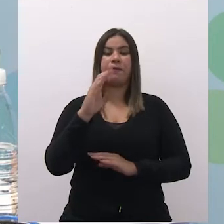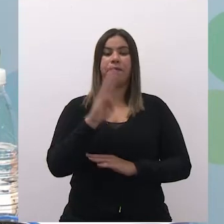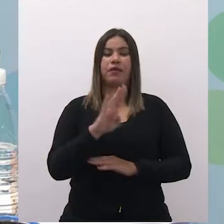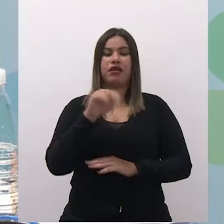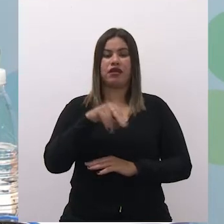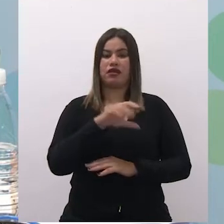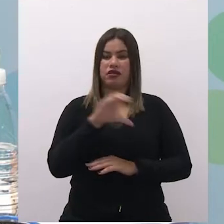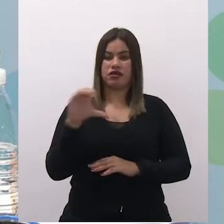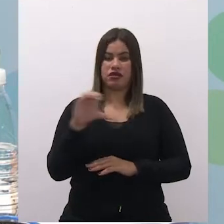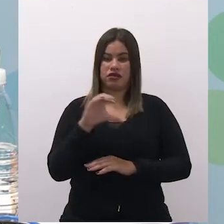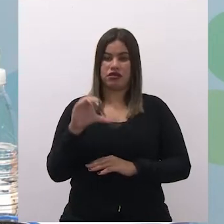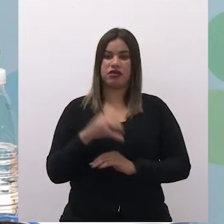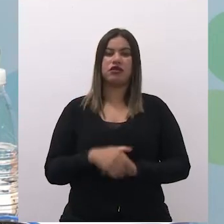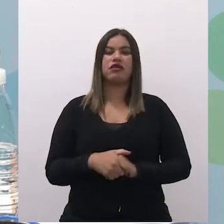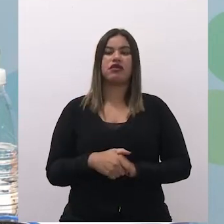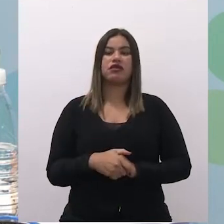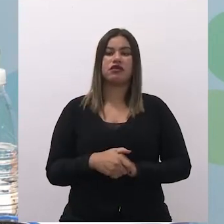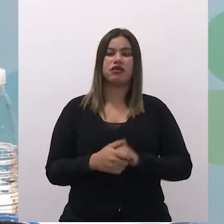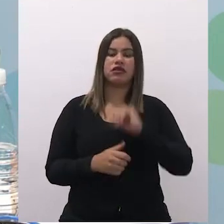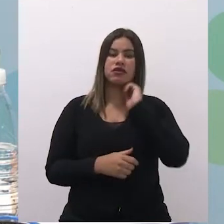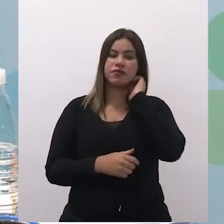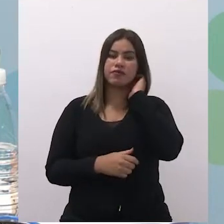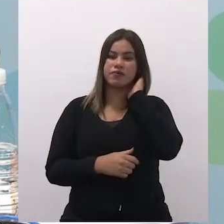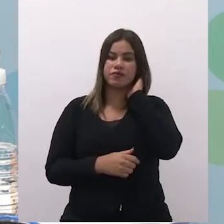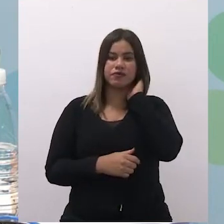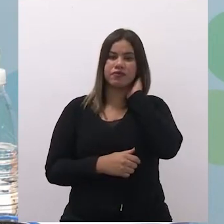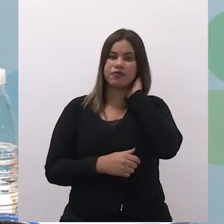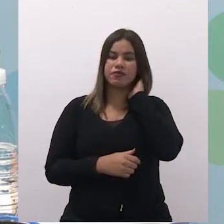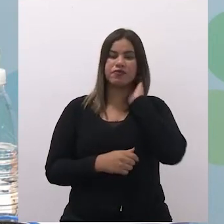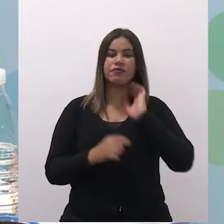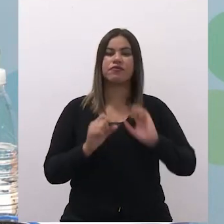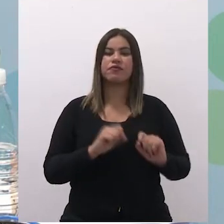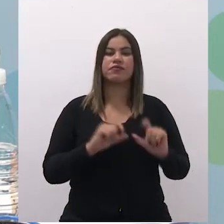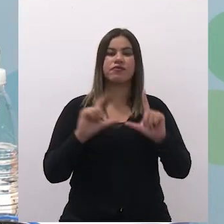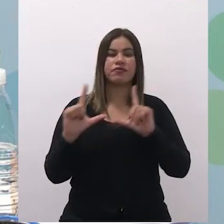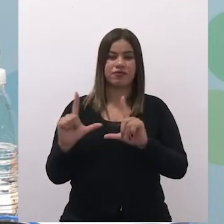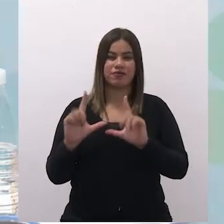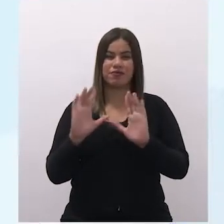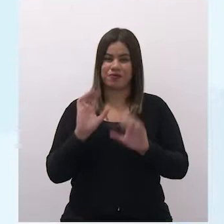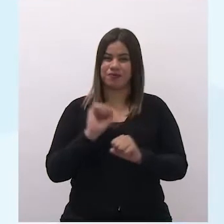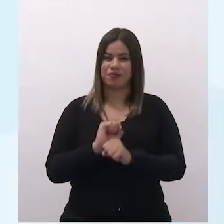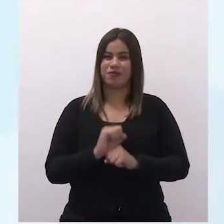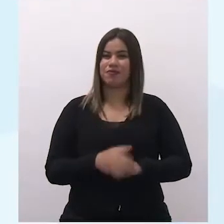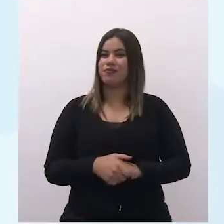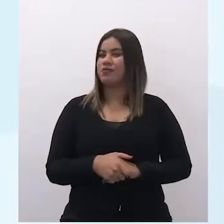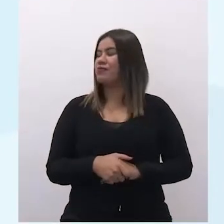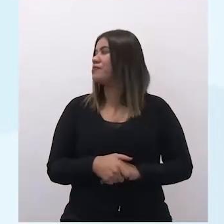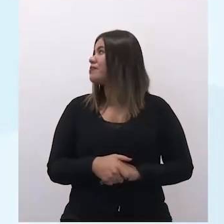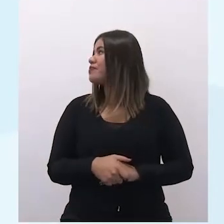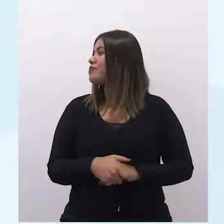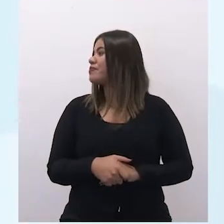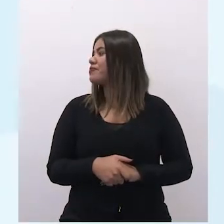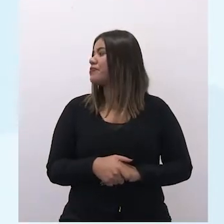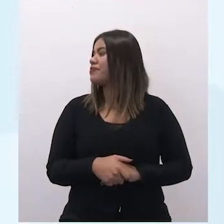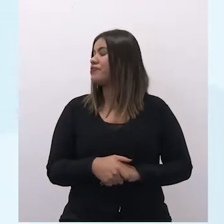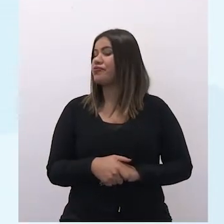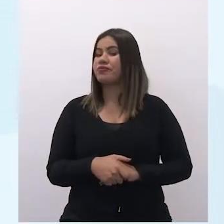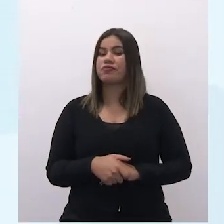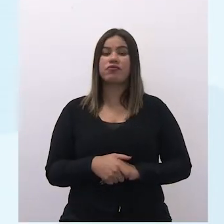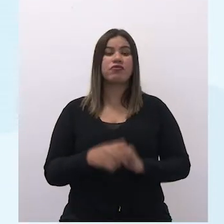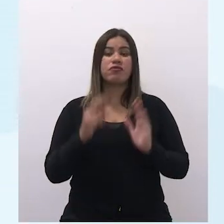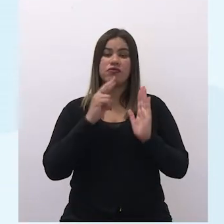né, no slide de desenvolvimento cognitivo. Eu vou pedir para a produção colocar esse aqui. Eu não vou ler